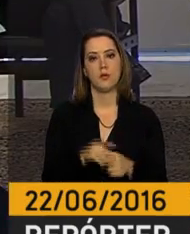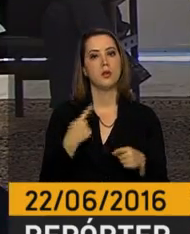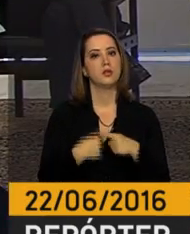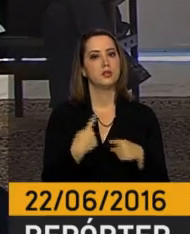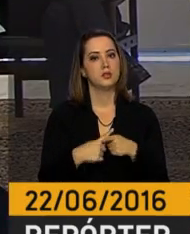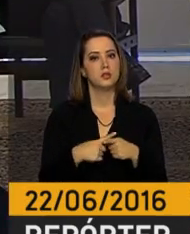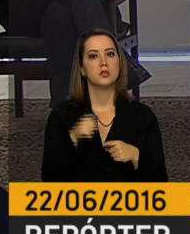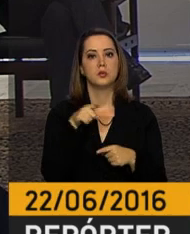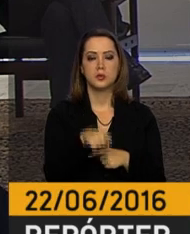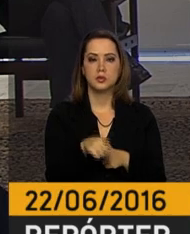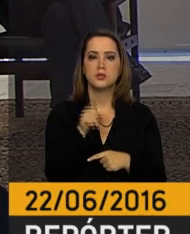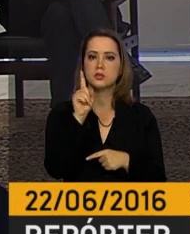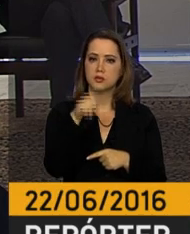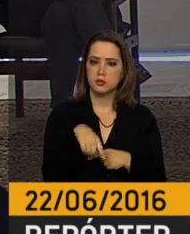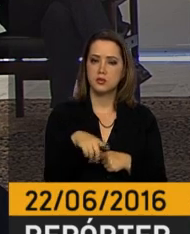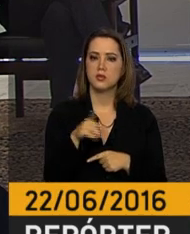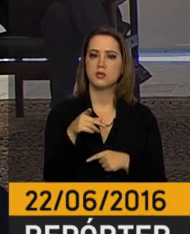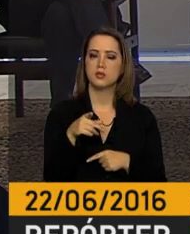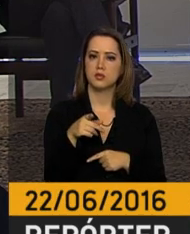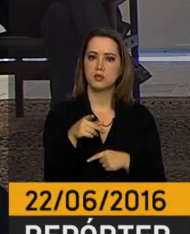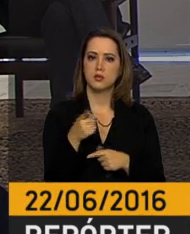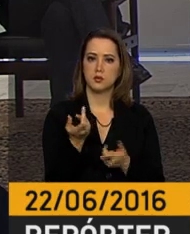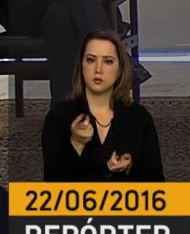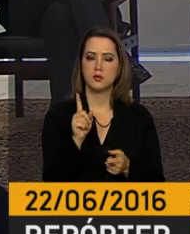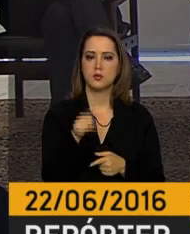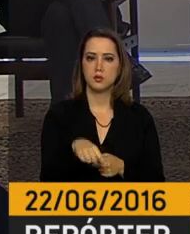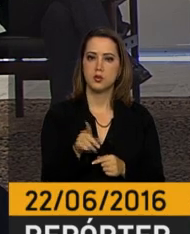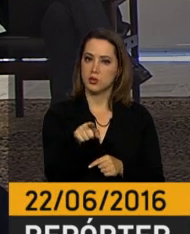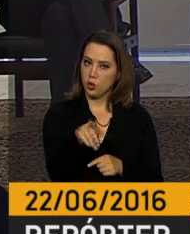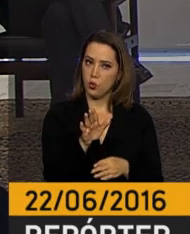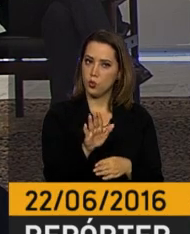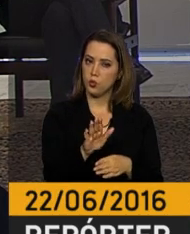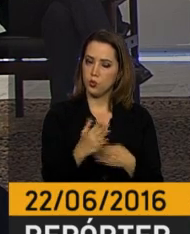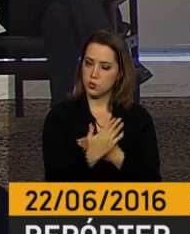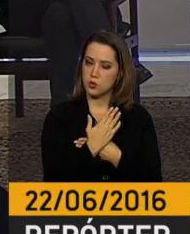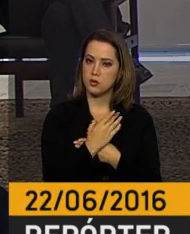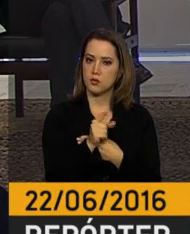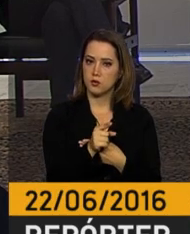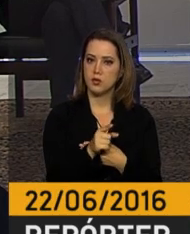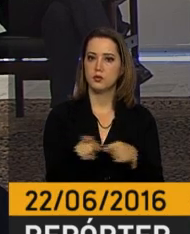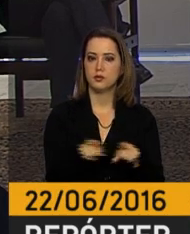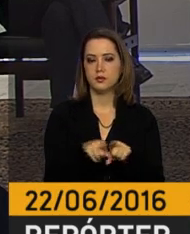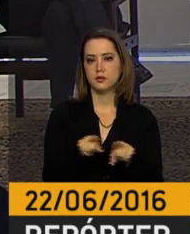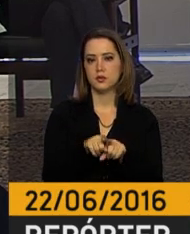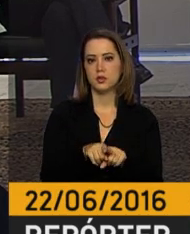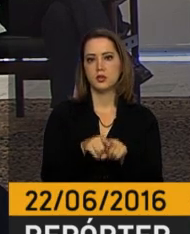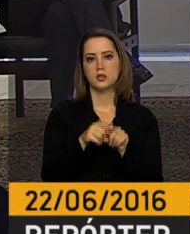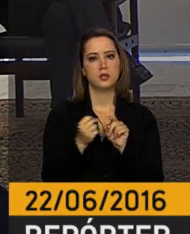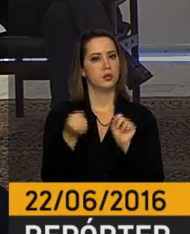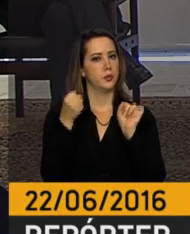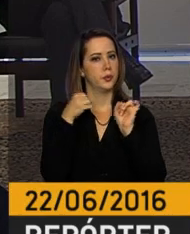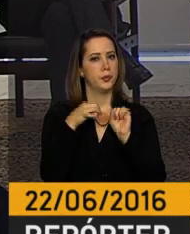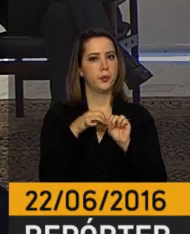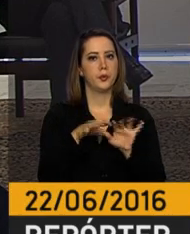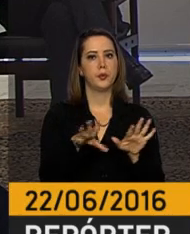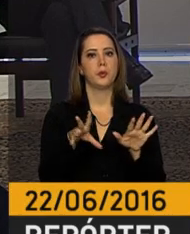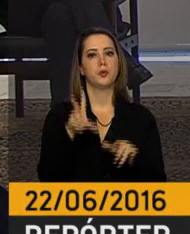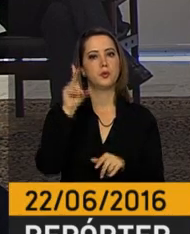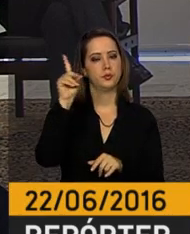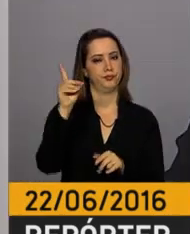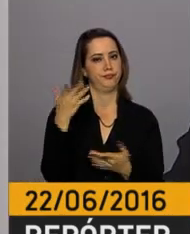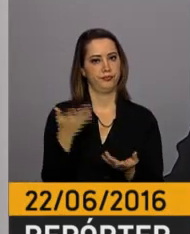portanto Essas são e serão senhor presidente com o seu apoio e com o leve sopro do divino